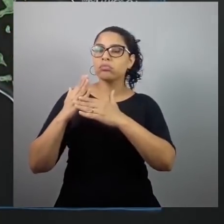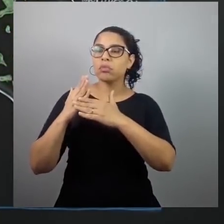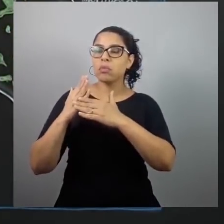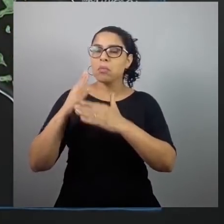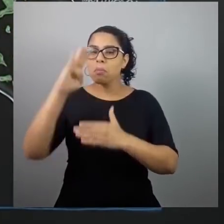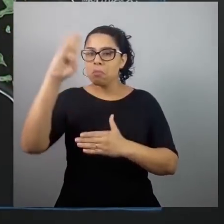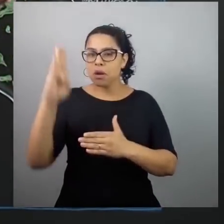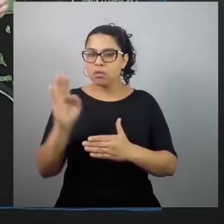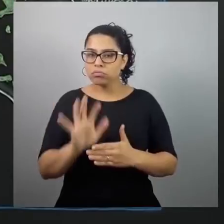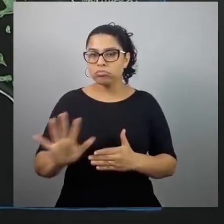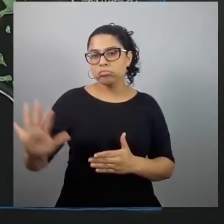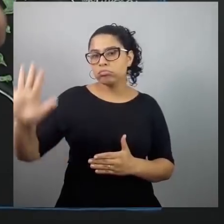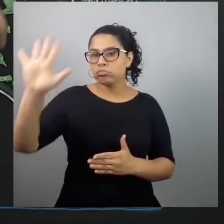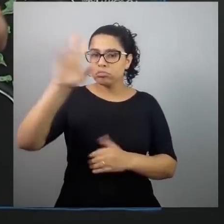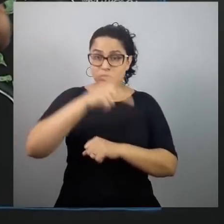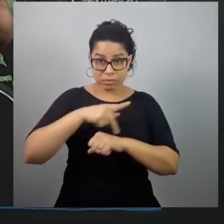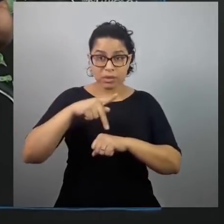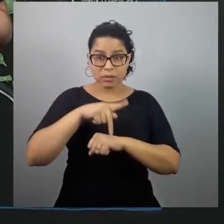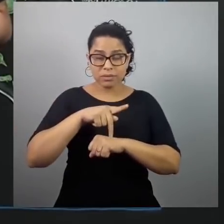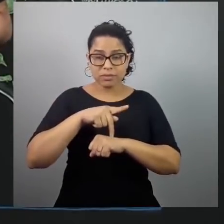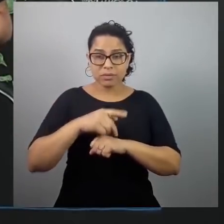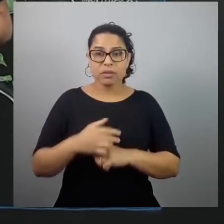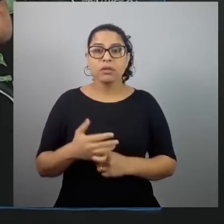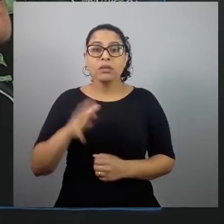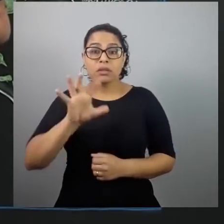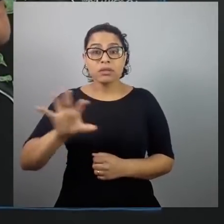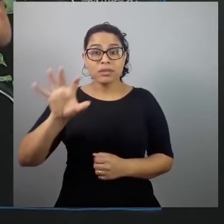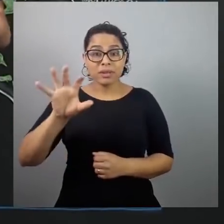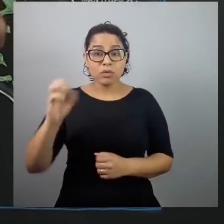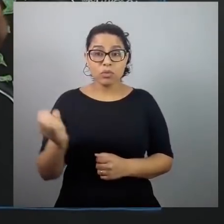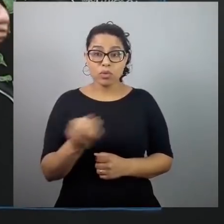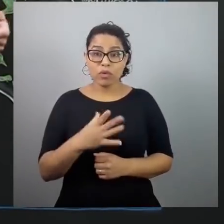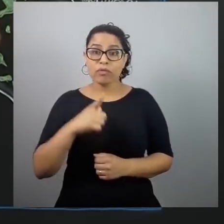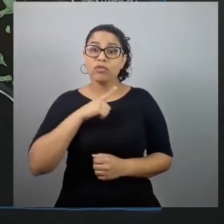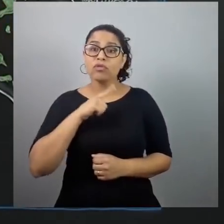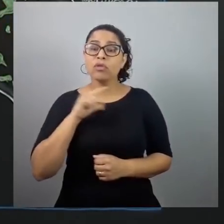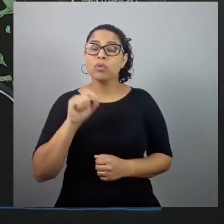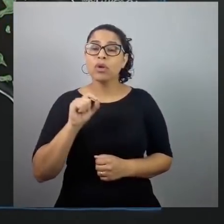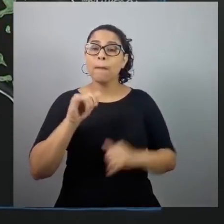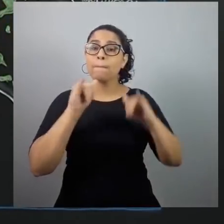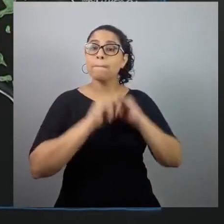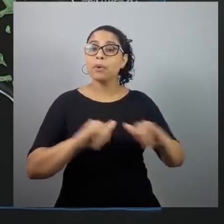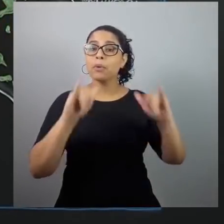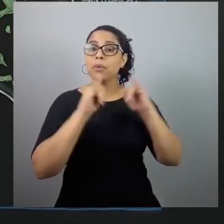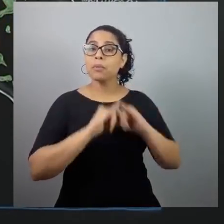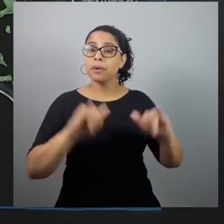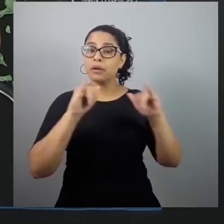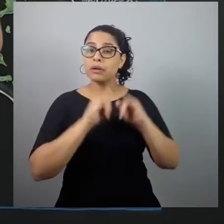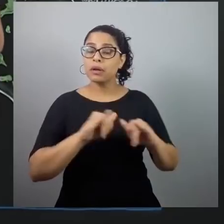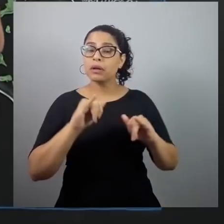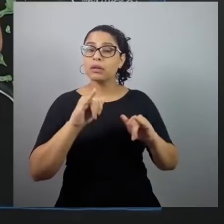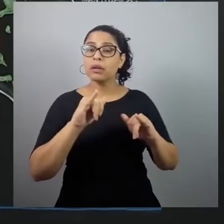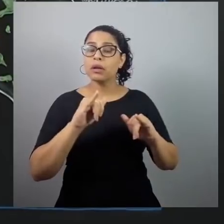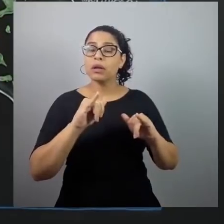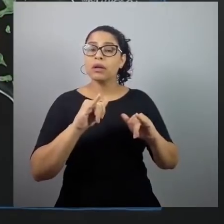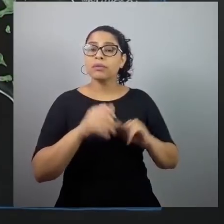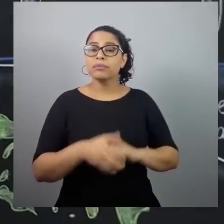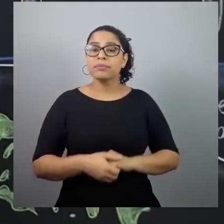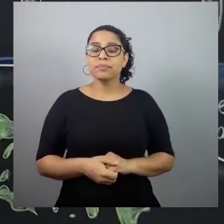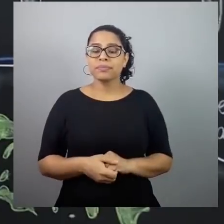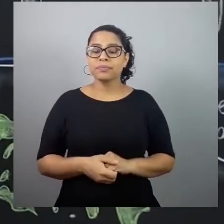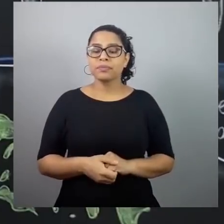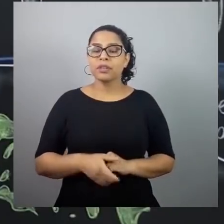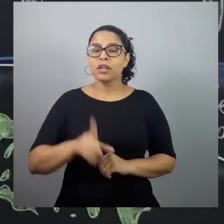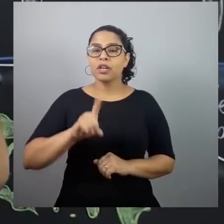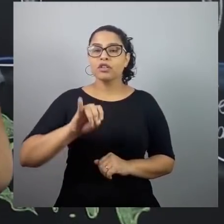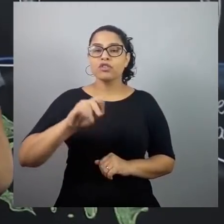país. Durante o Estado Novo, existia uma agência de propaganda do governo, que era o Departamento de Imprensa e Propaganda,